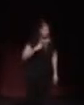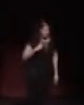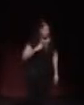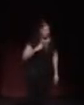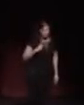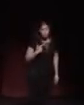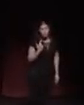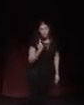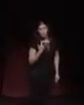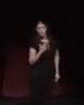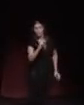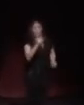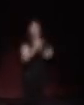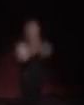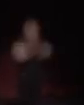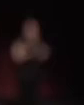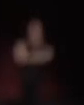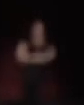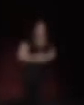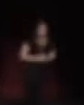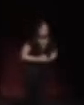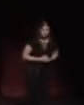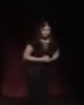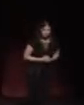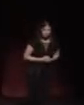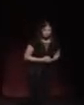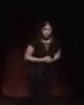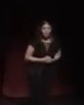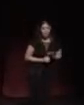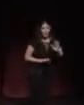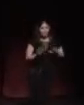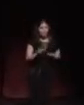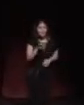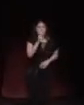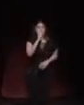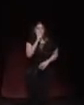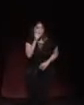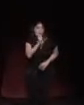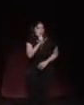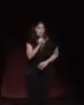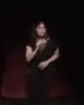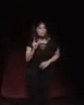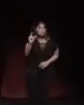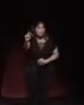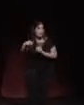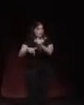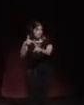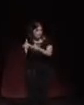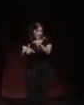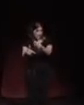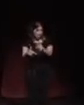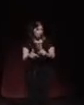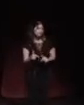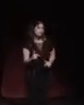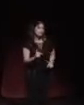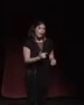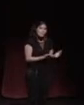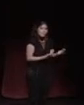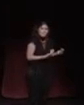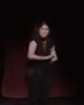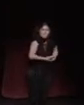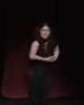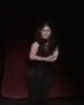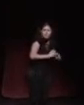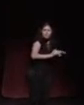para o trabalho, nós, para os bebês, inclusive os pequenos, bom, agora a mamãe vai trabalhar, nós vamos dar um beijinho, vamos